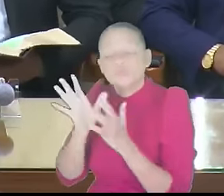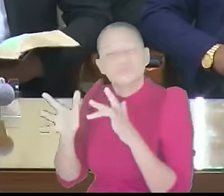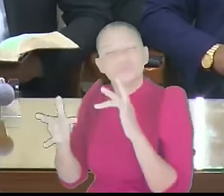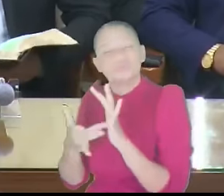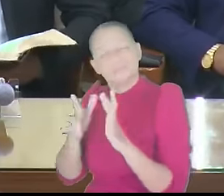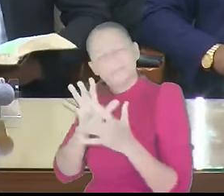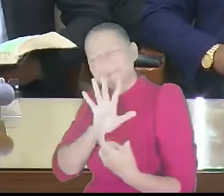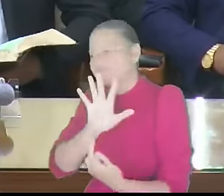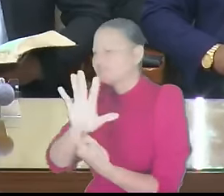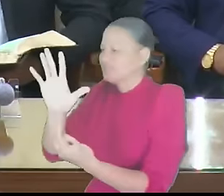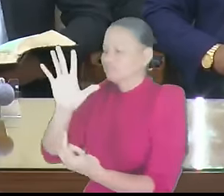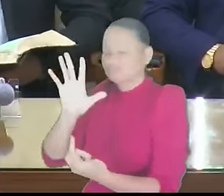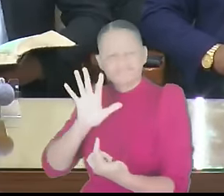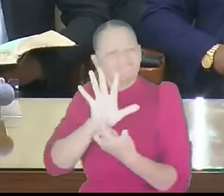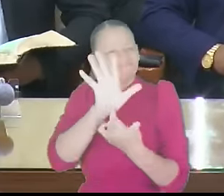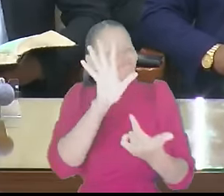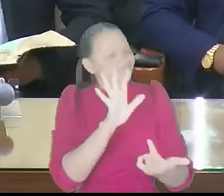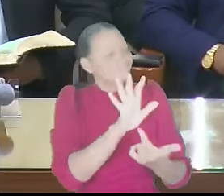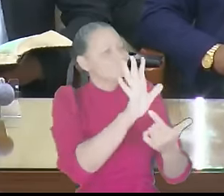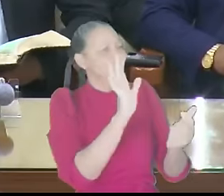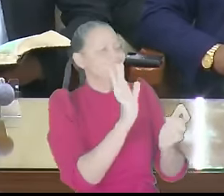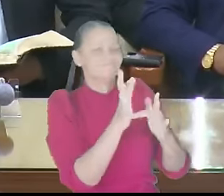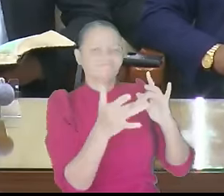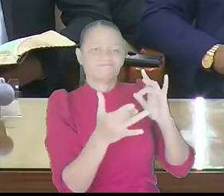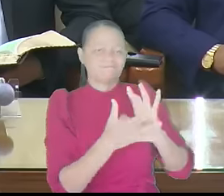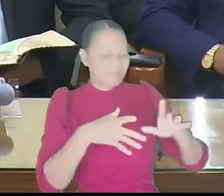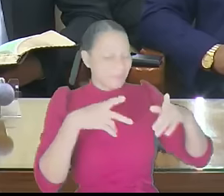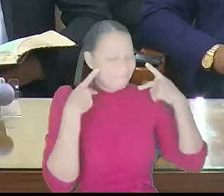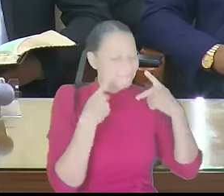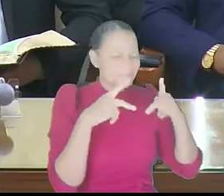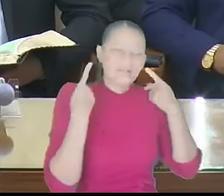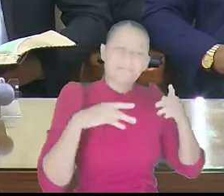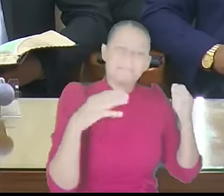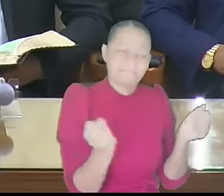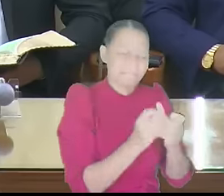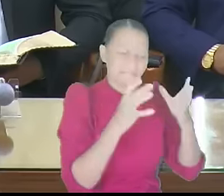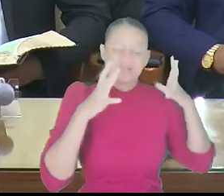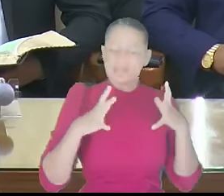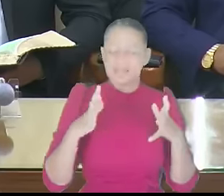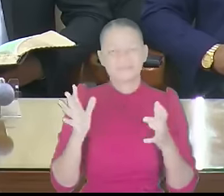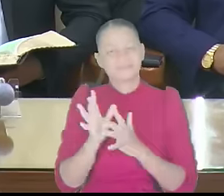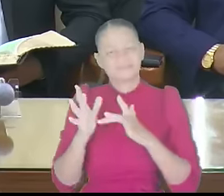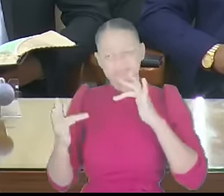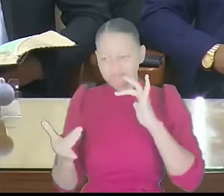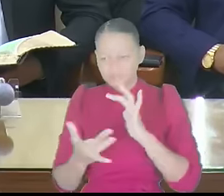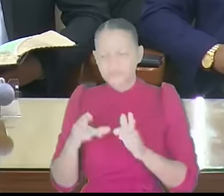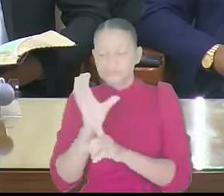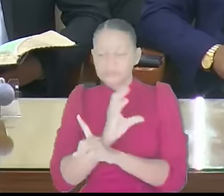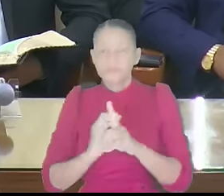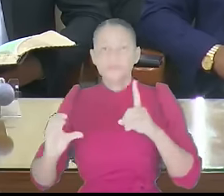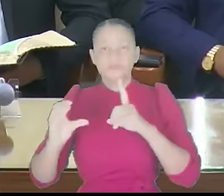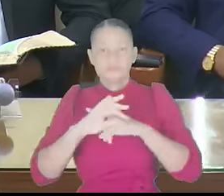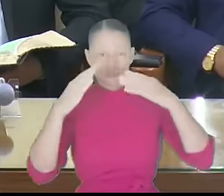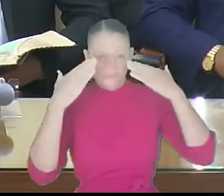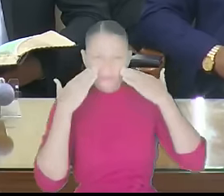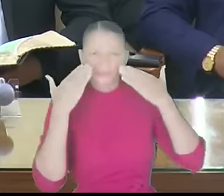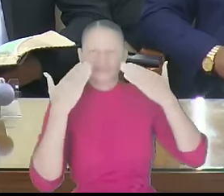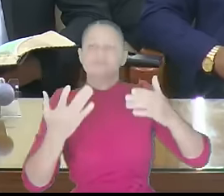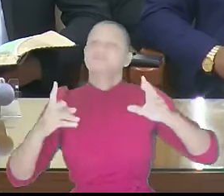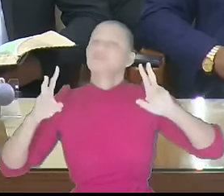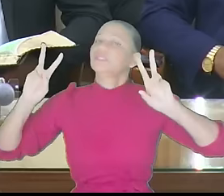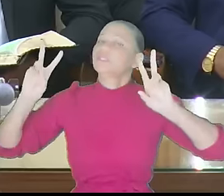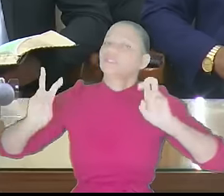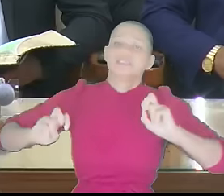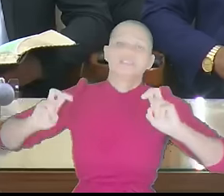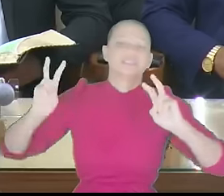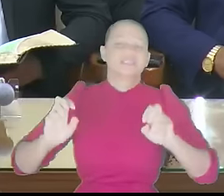Apresente Jesus. Pregue sobre os milagres de Jesus. Nos cultos públicos, pregue sobre